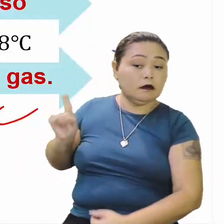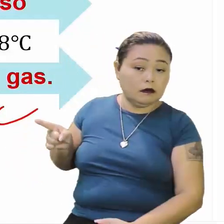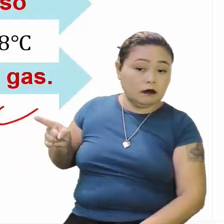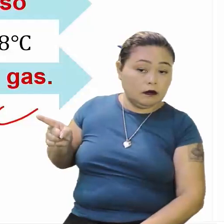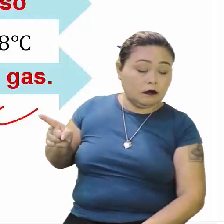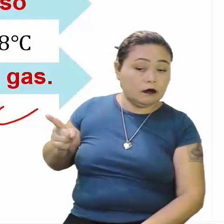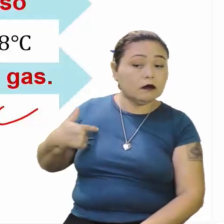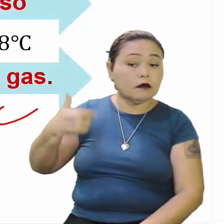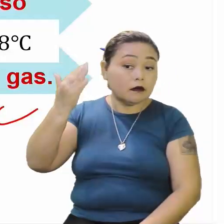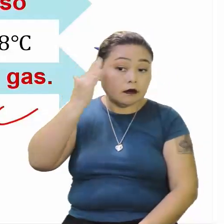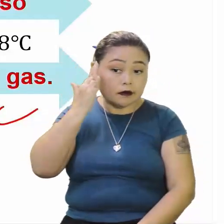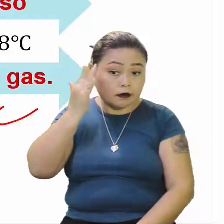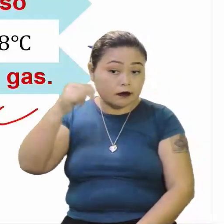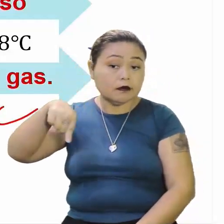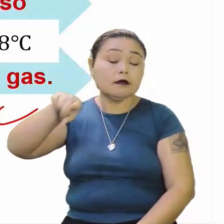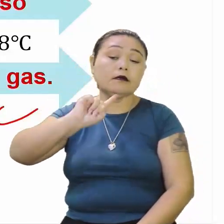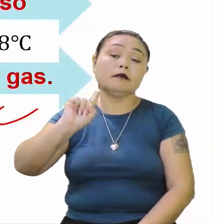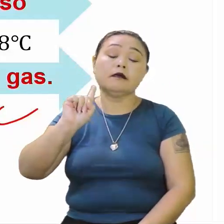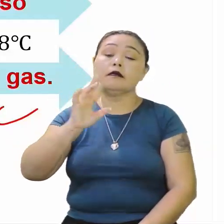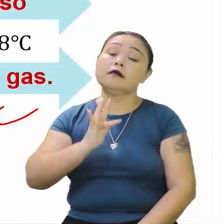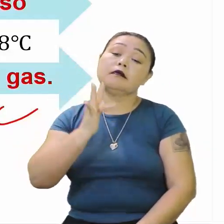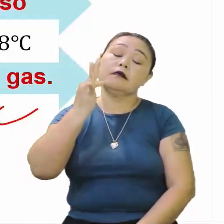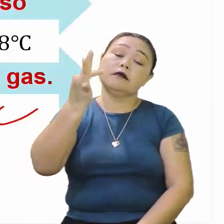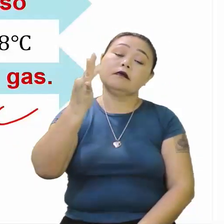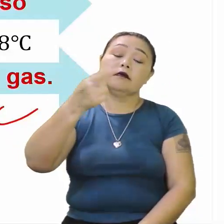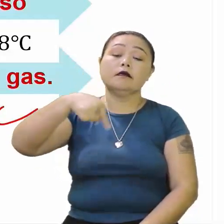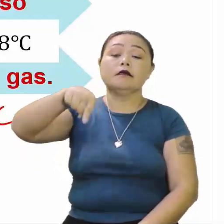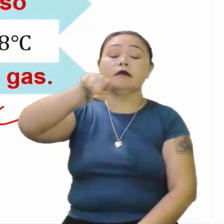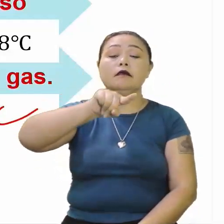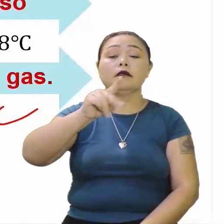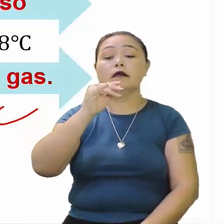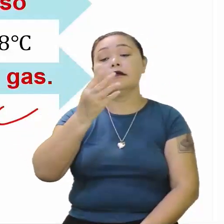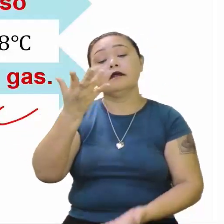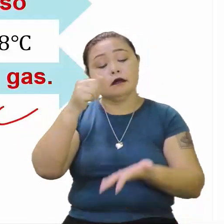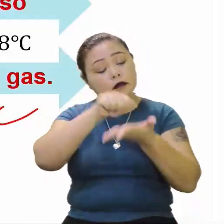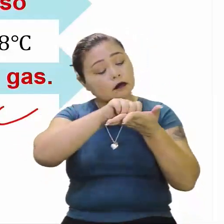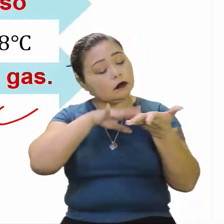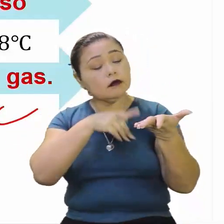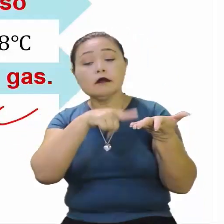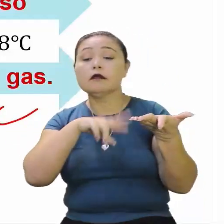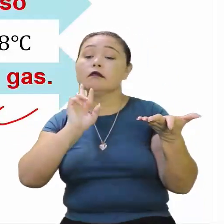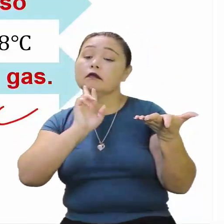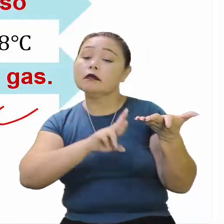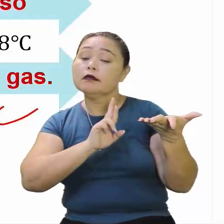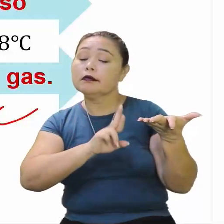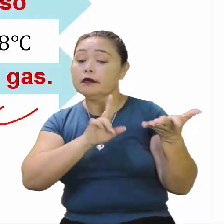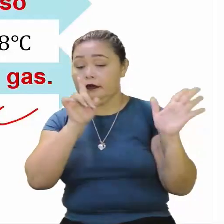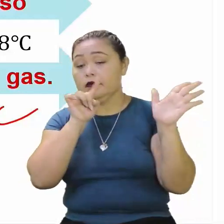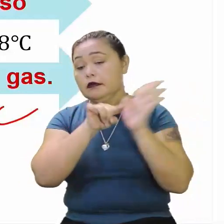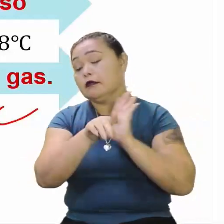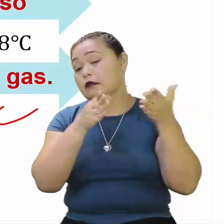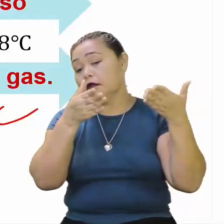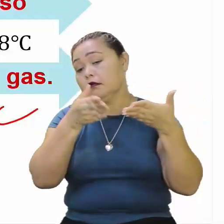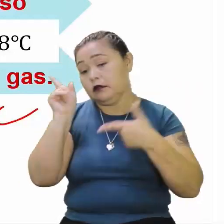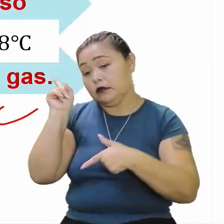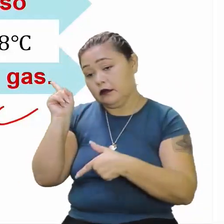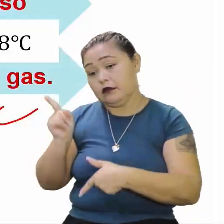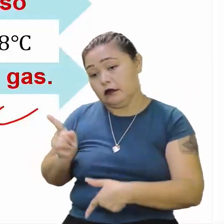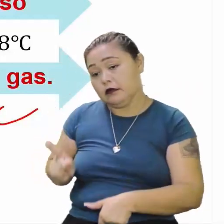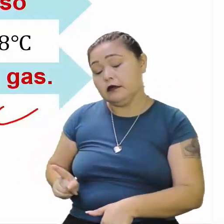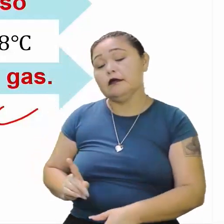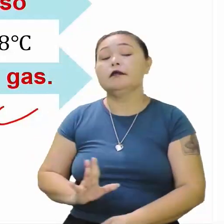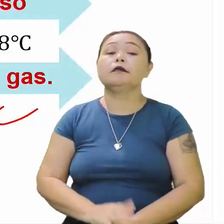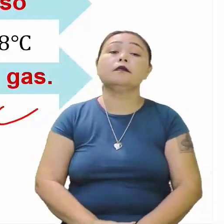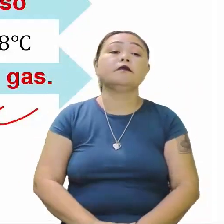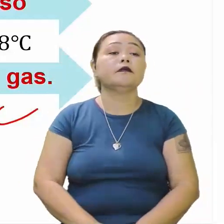para a gente ter uma ideia, porque futuramente vocês vão, através de exercícios, responder algumas questões com esse